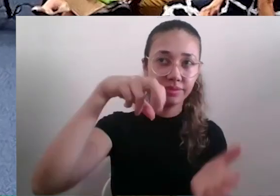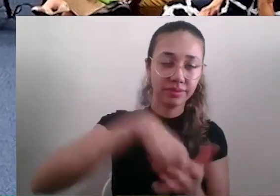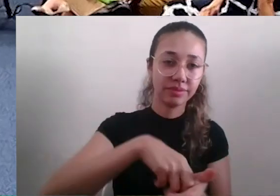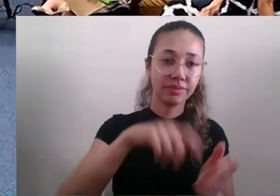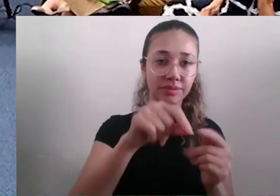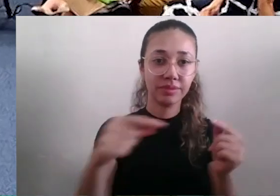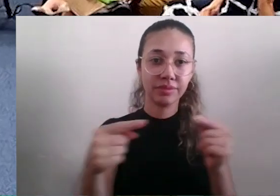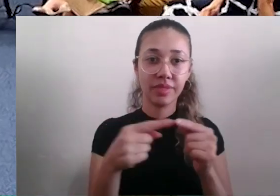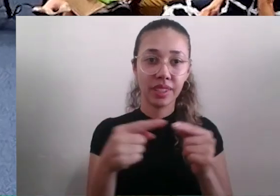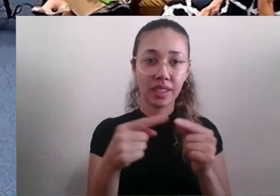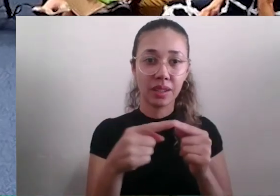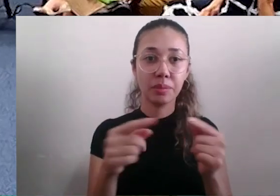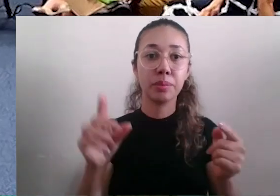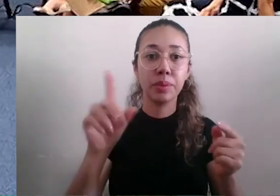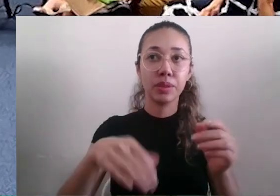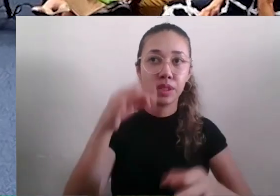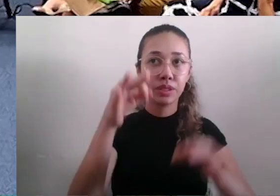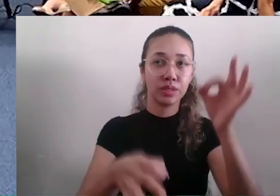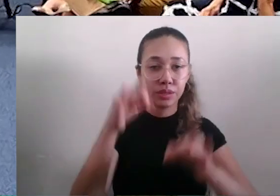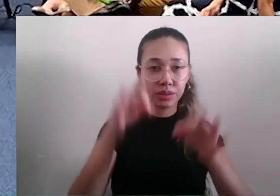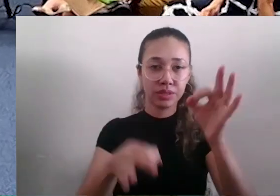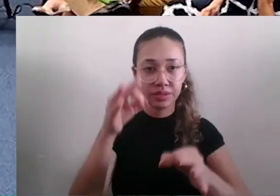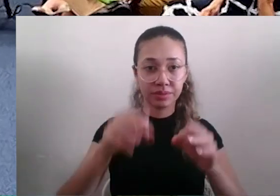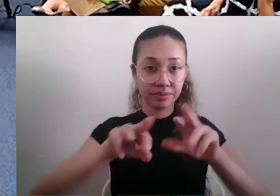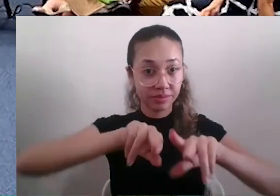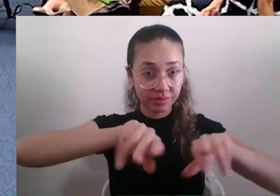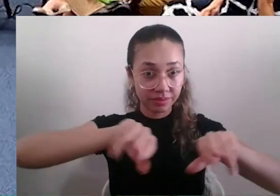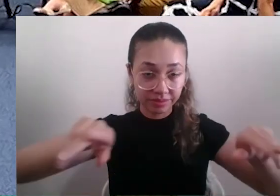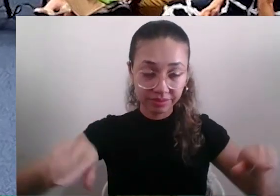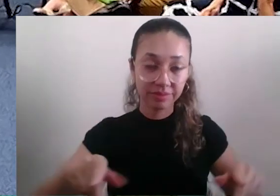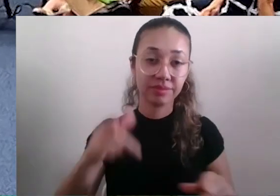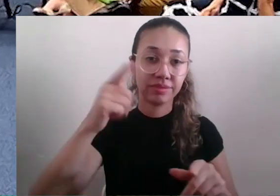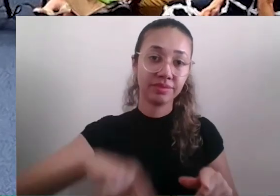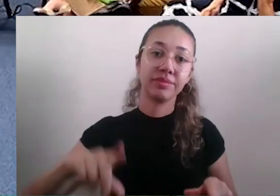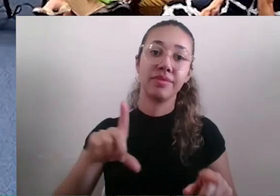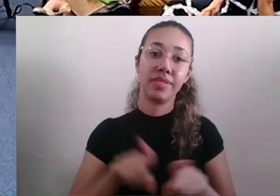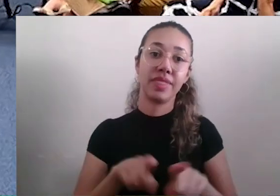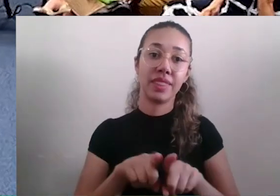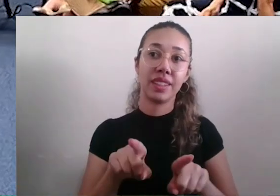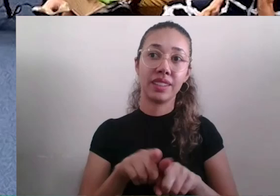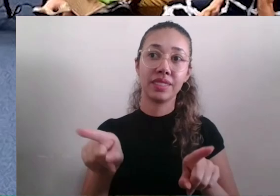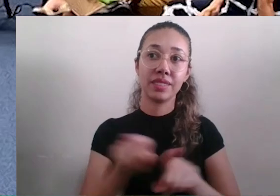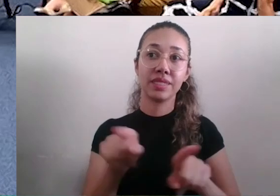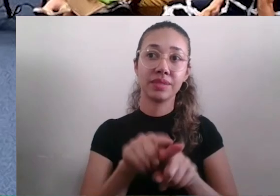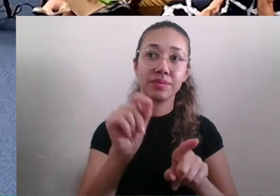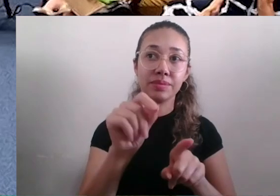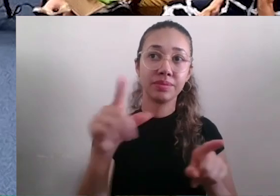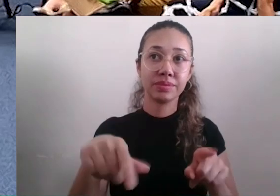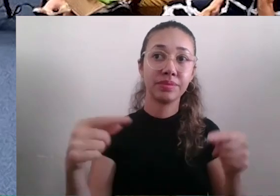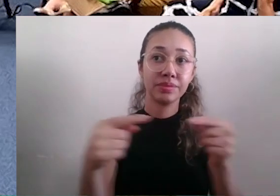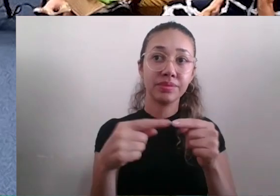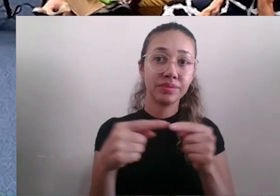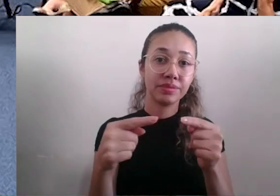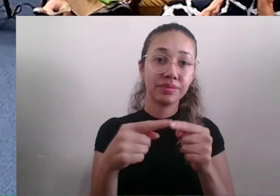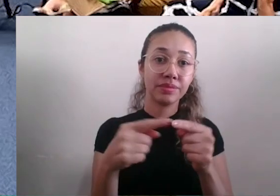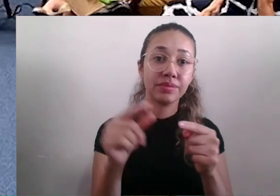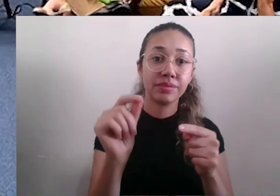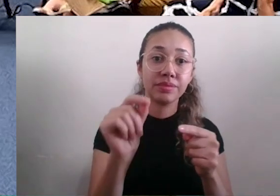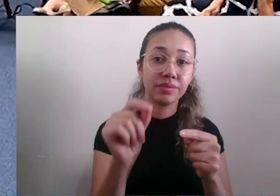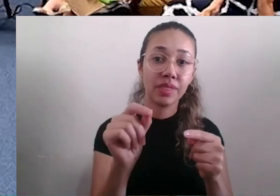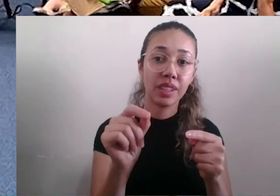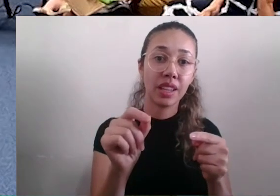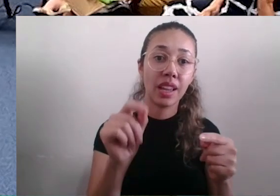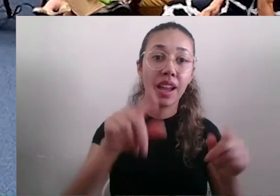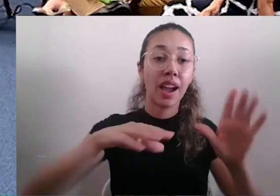justiça é sobre muito mais do que isso né É sobre tudo que envolve eh o PR dos os fica muito claro isso